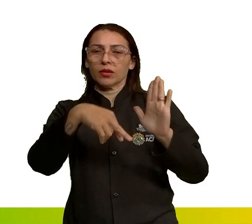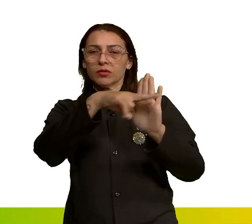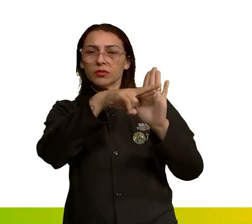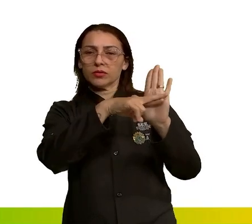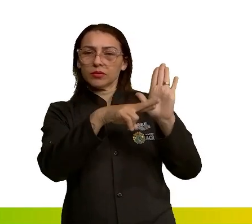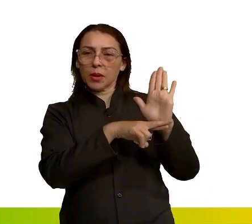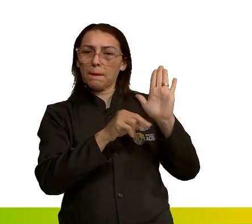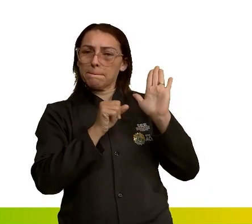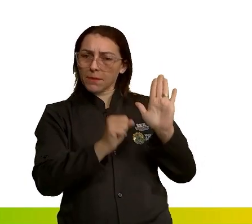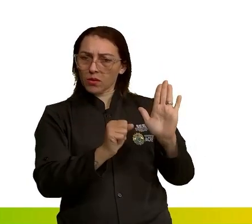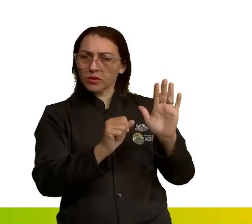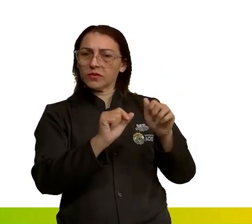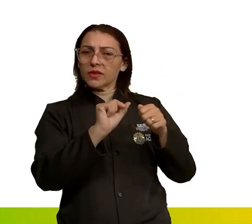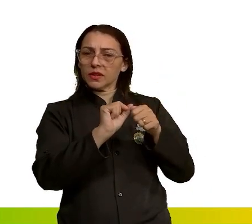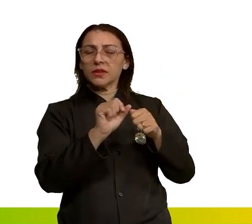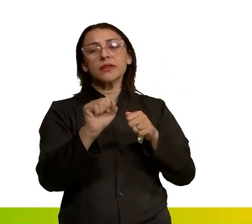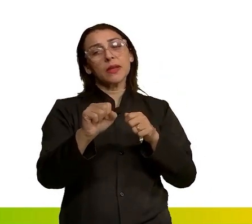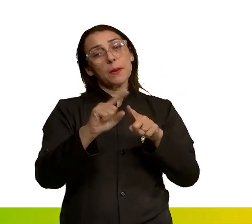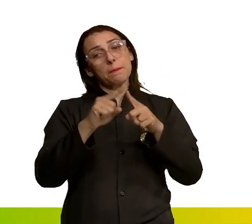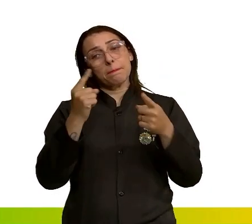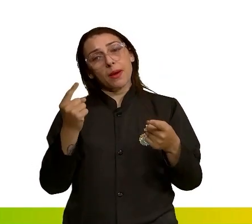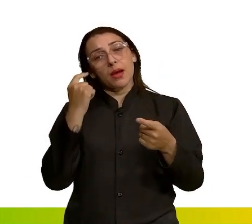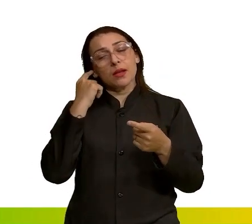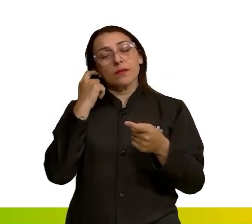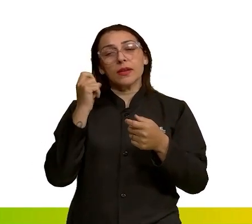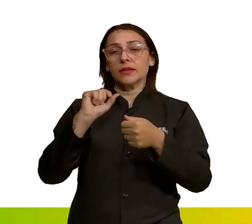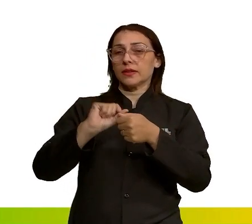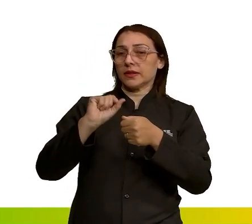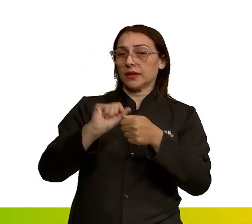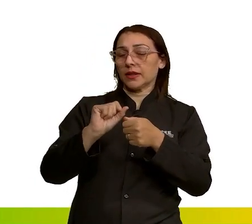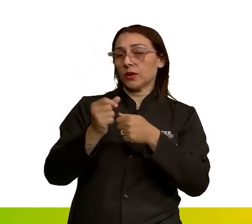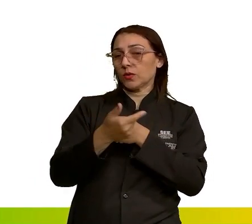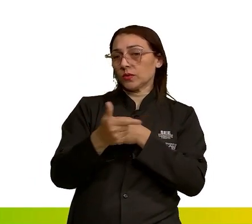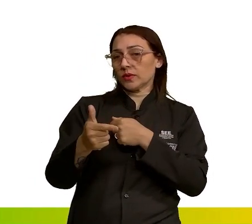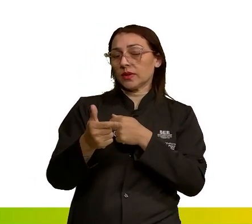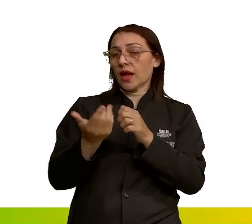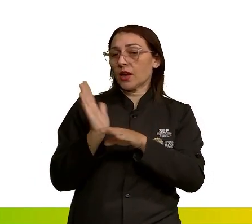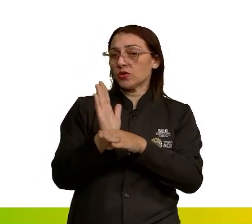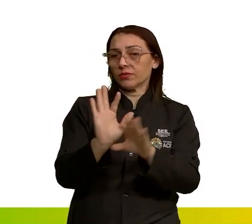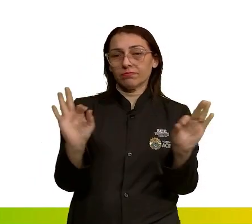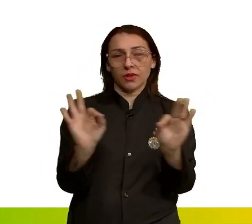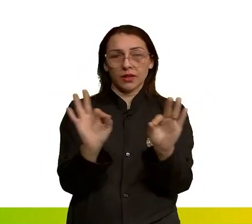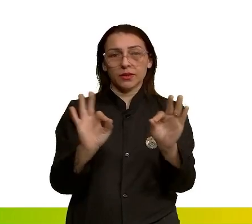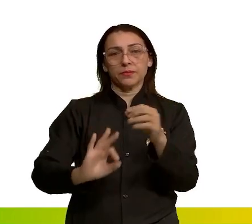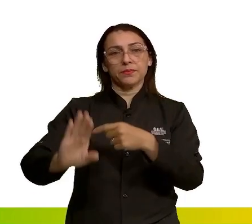ela pode fazer isso sim, mas fazendo isso ela não está contribuindo.